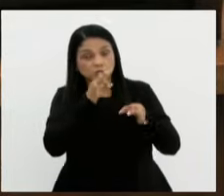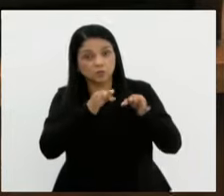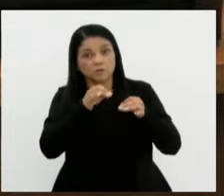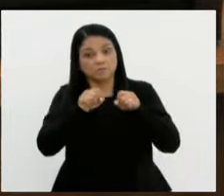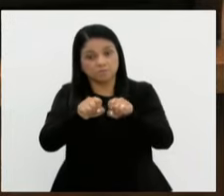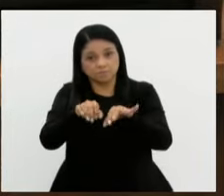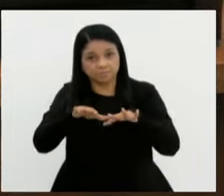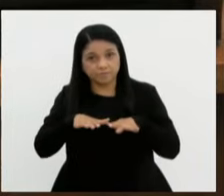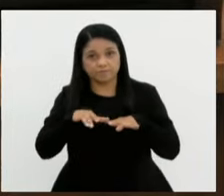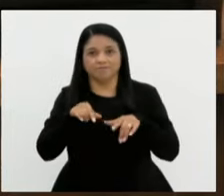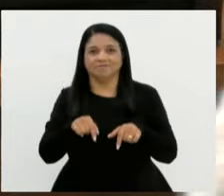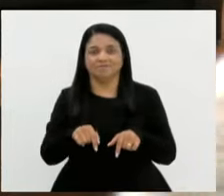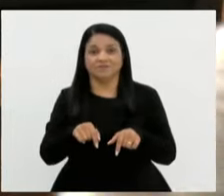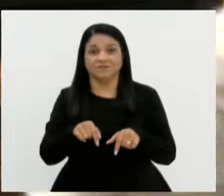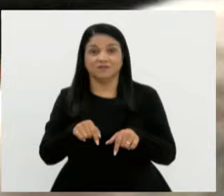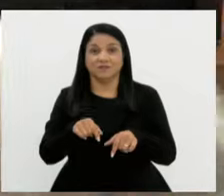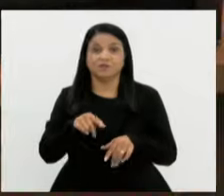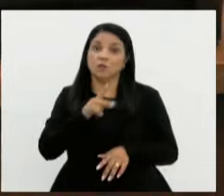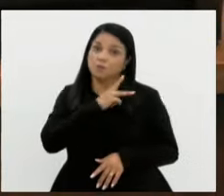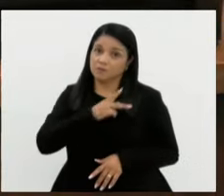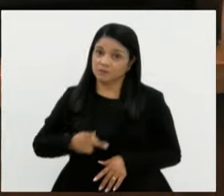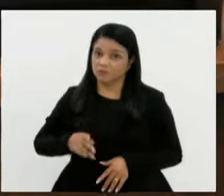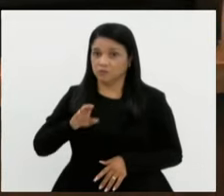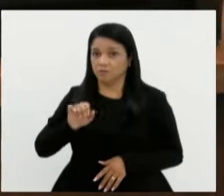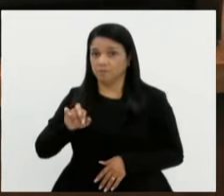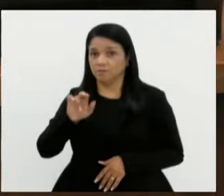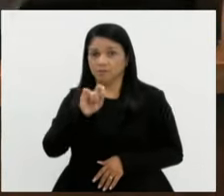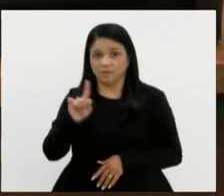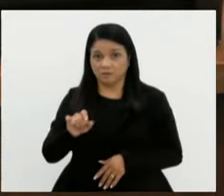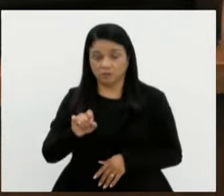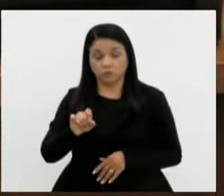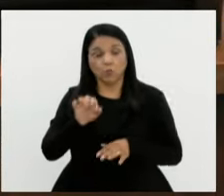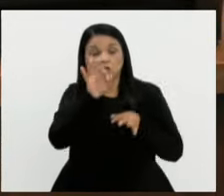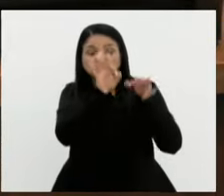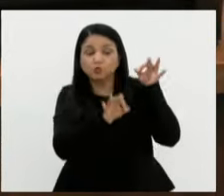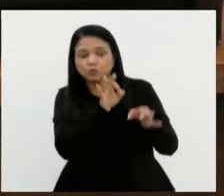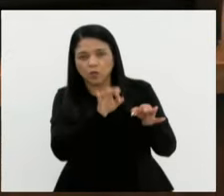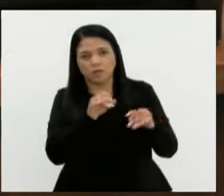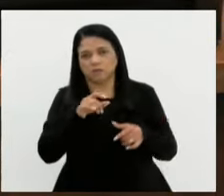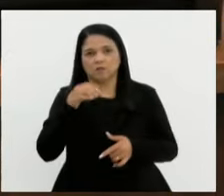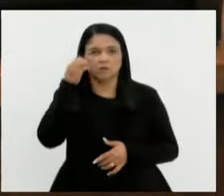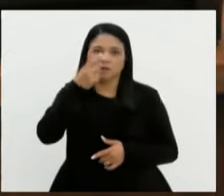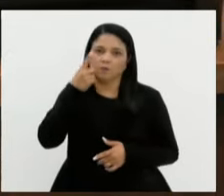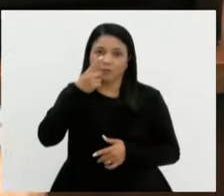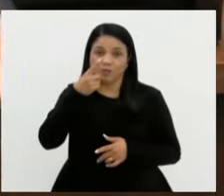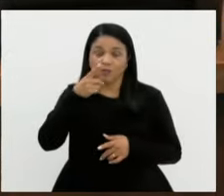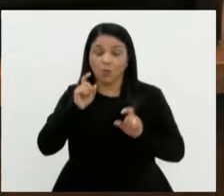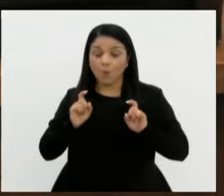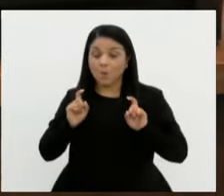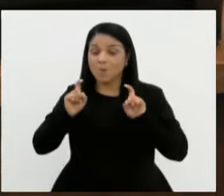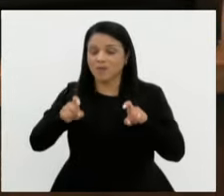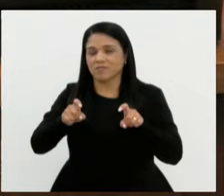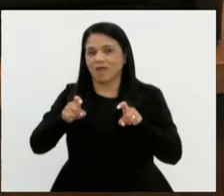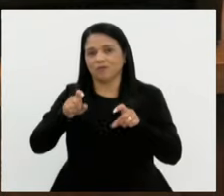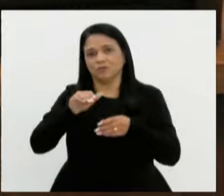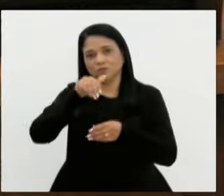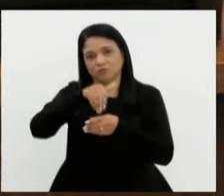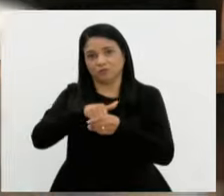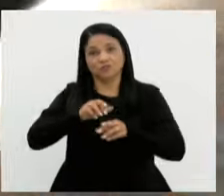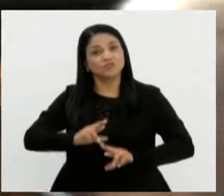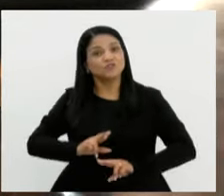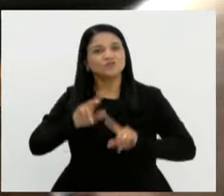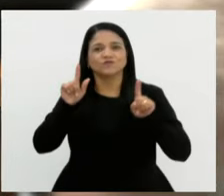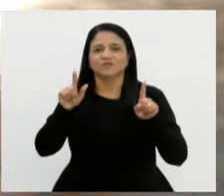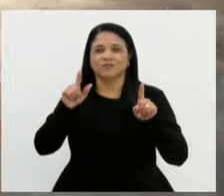então, inclusive, presidente Brazão, nós não estaríamos julgando a deputada, e sim o mandato, porque o mandato é do Poder Legislativo.